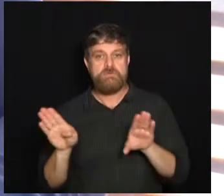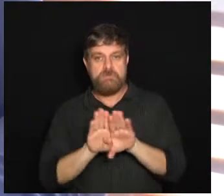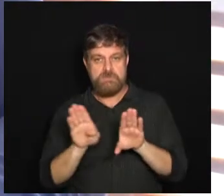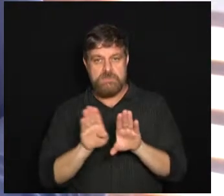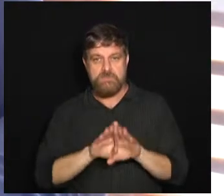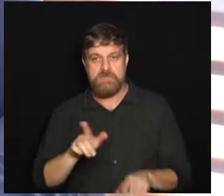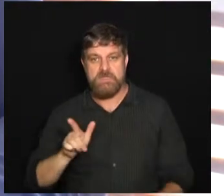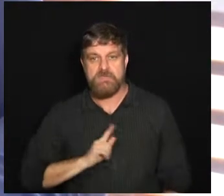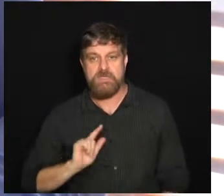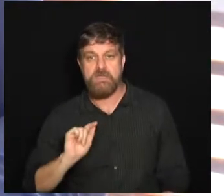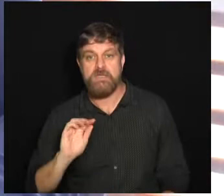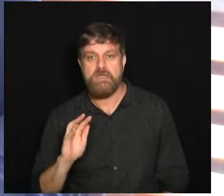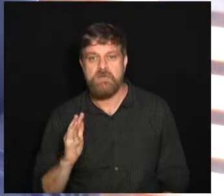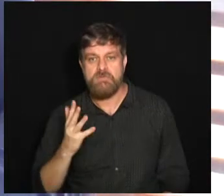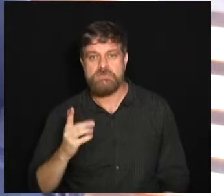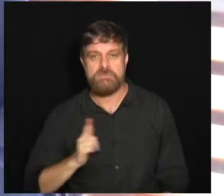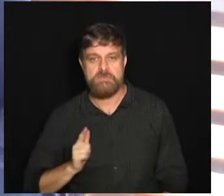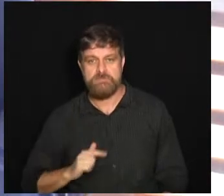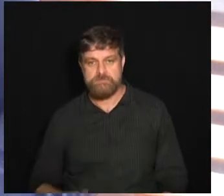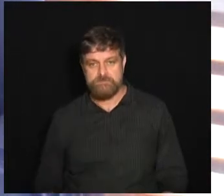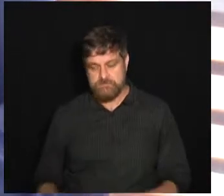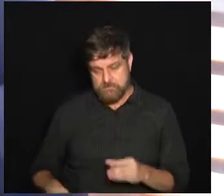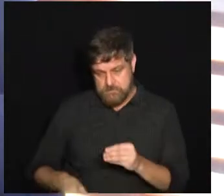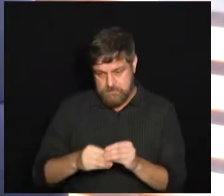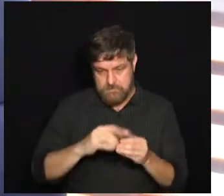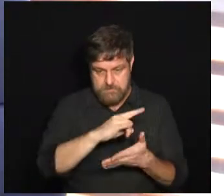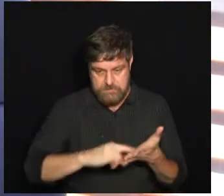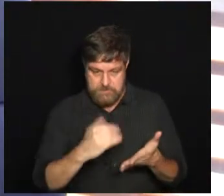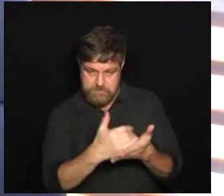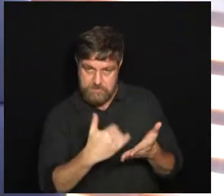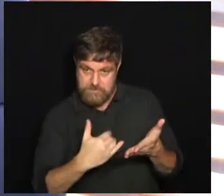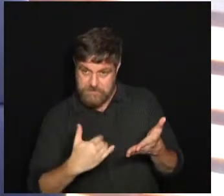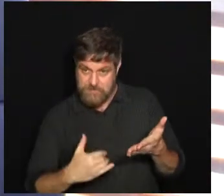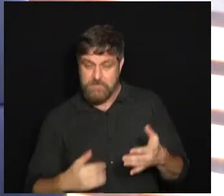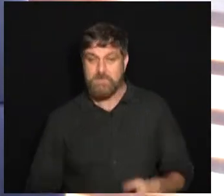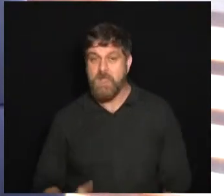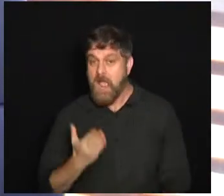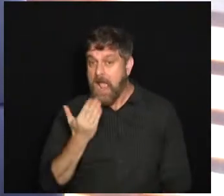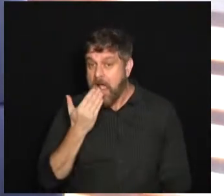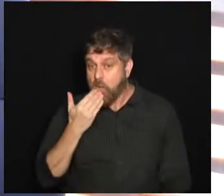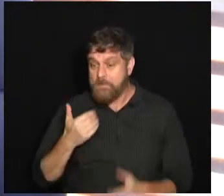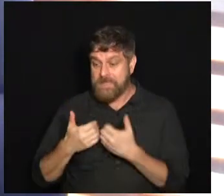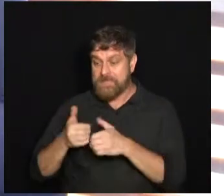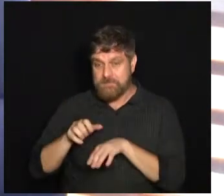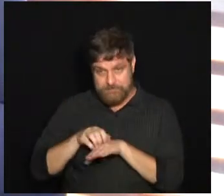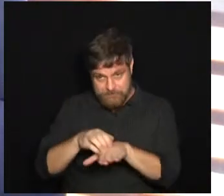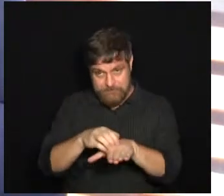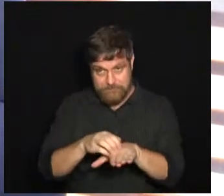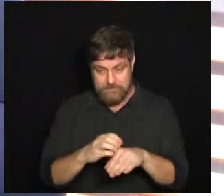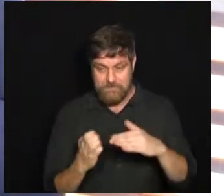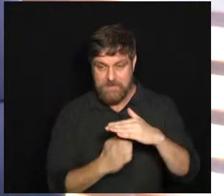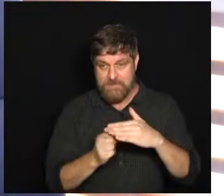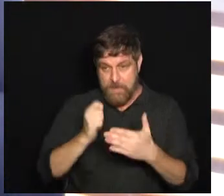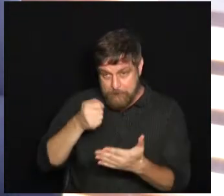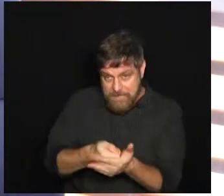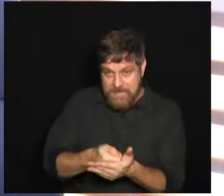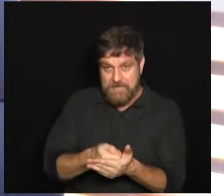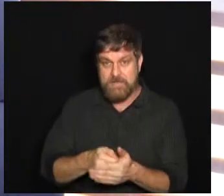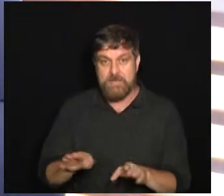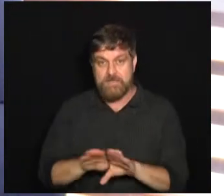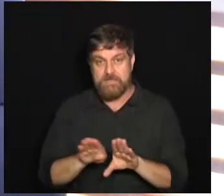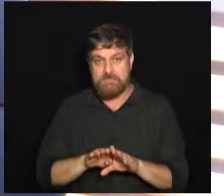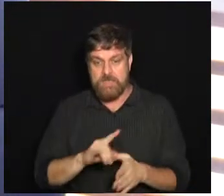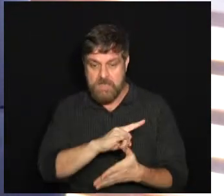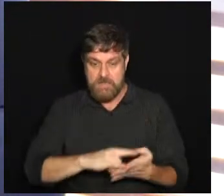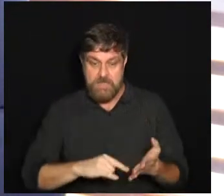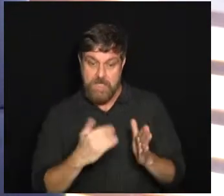que vir no termo aditivo contratual? É importante que essa questão do vale-refeição e do vale-transporte seja deliberada igualmente dentro desse